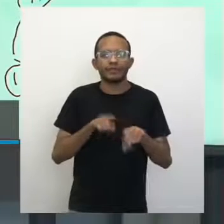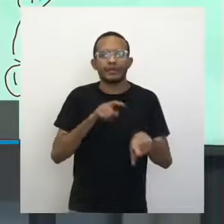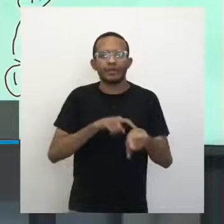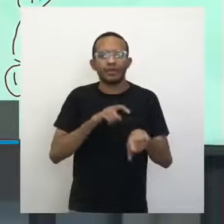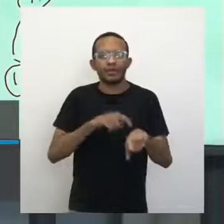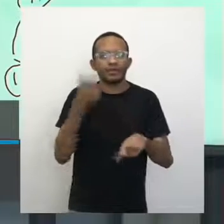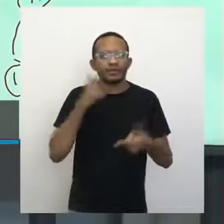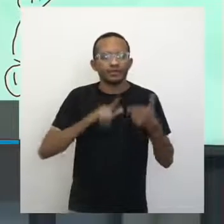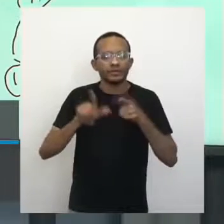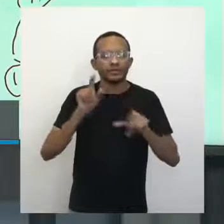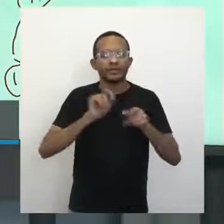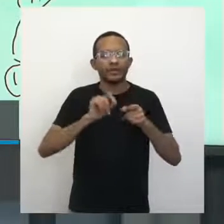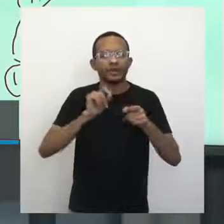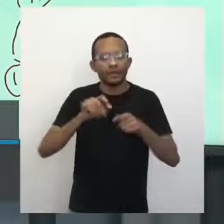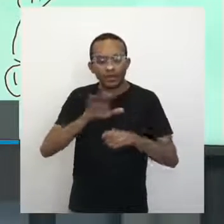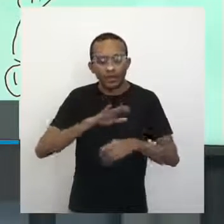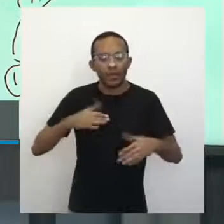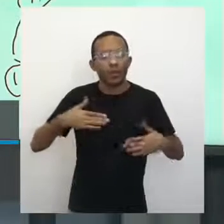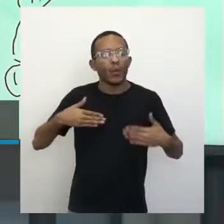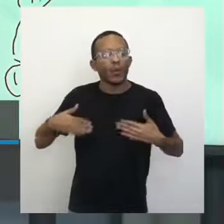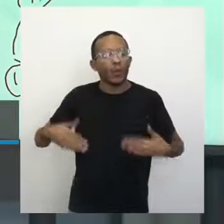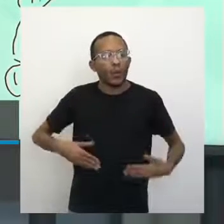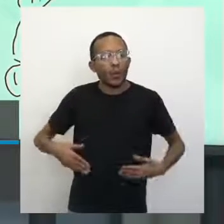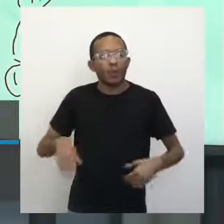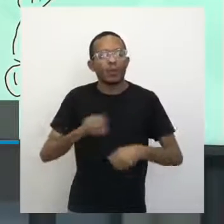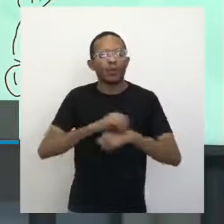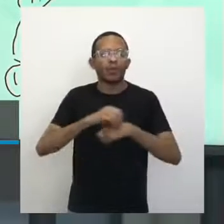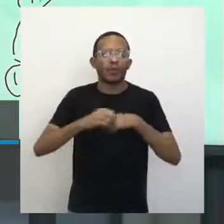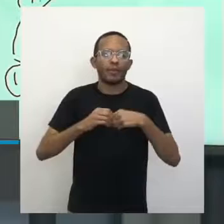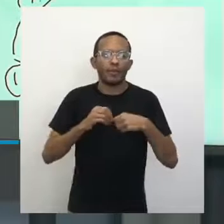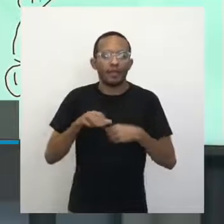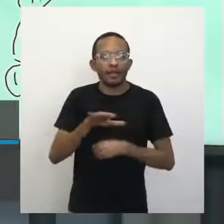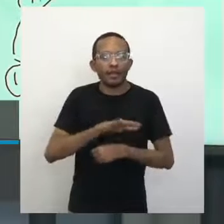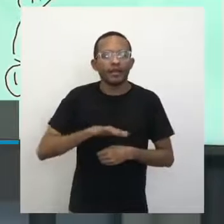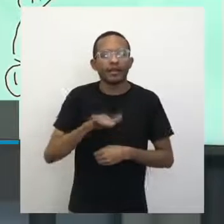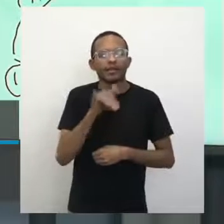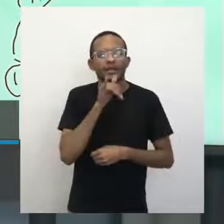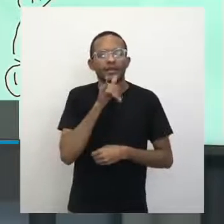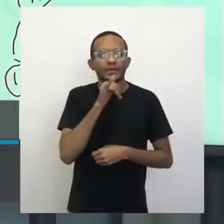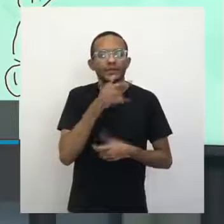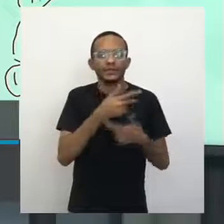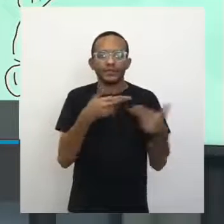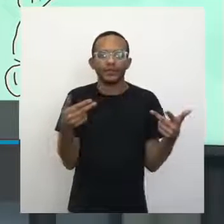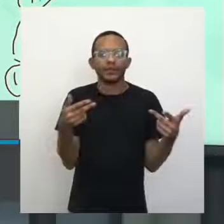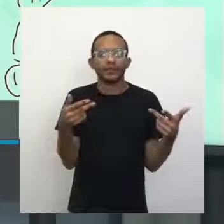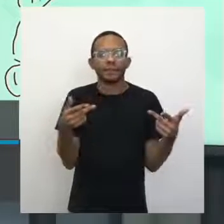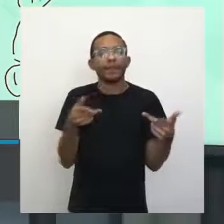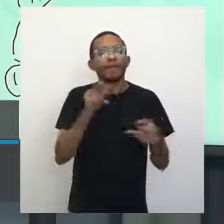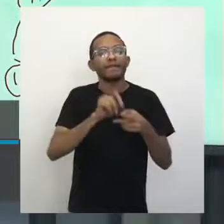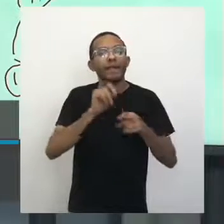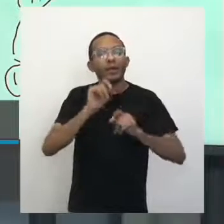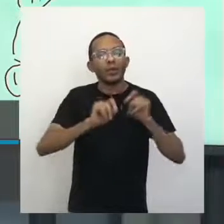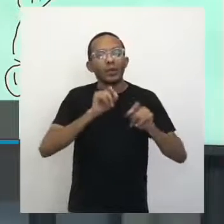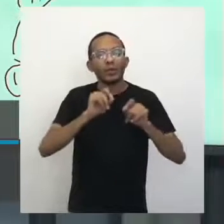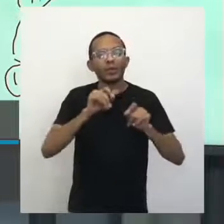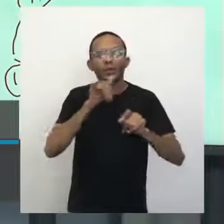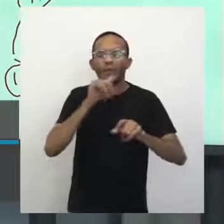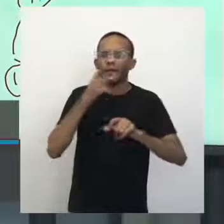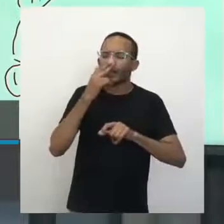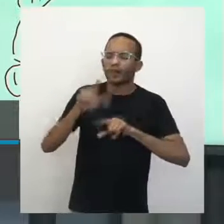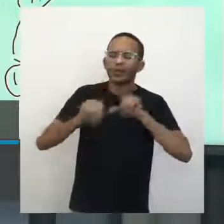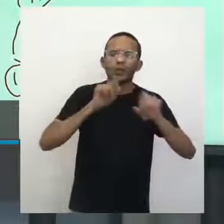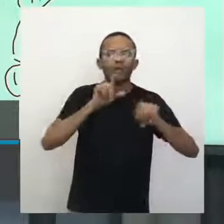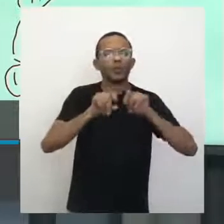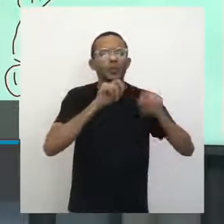fazer, que o nosso corpo vai fazer, as células gaméticas, que são as células de reprodução, ele faz ali meio que um sorteio